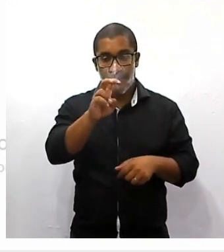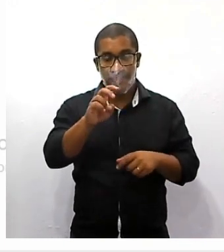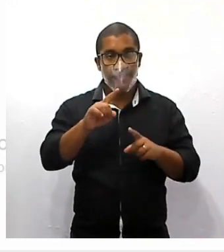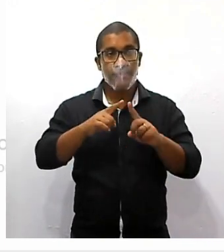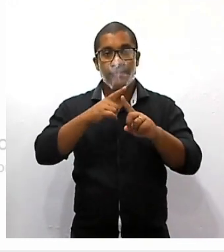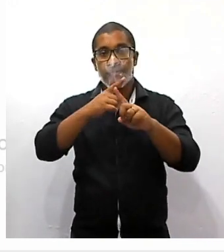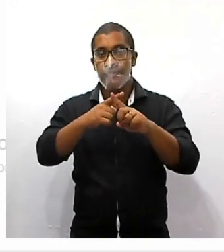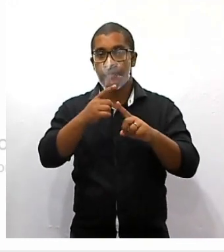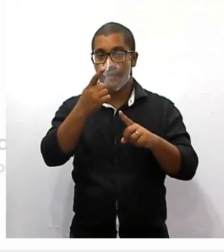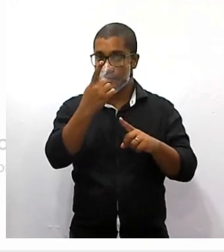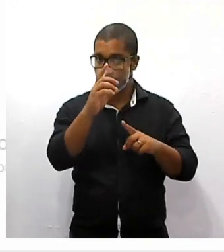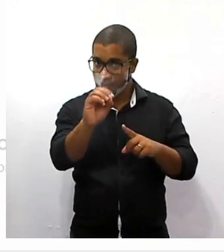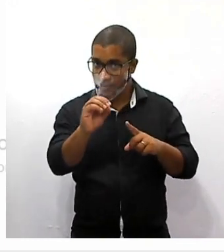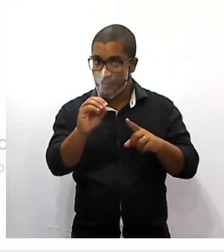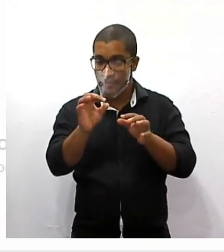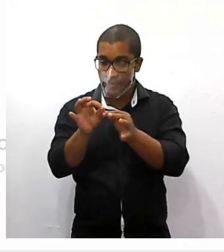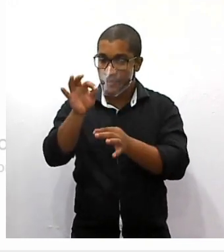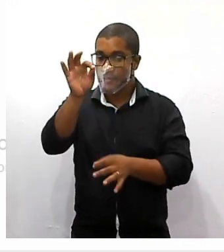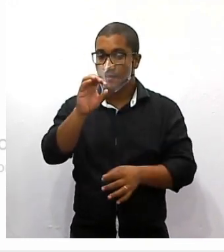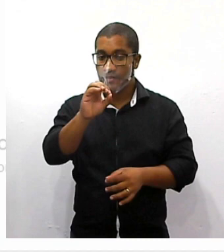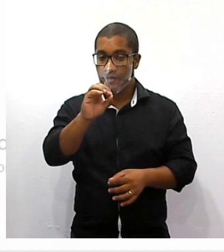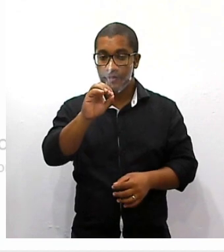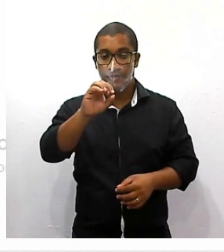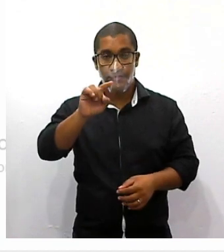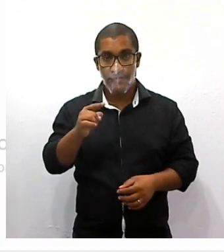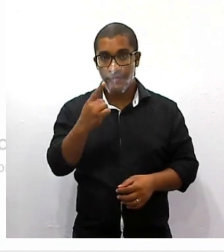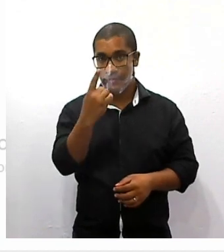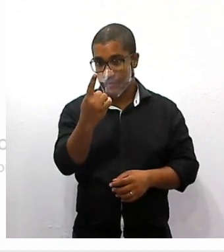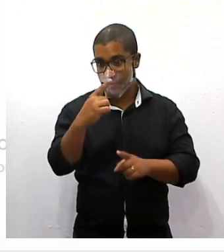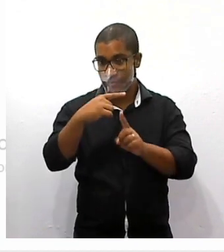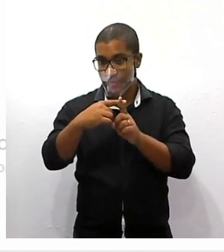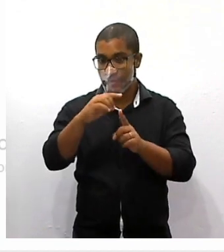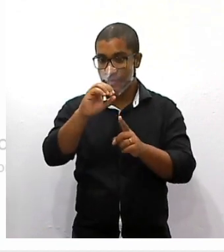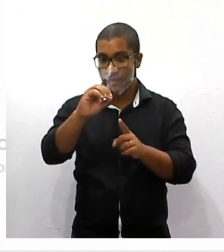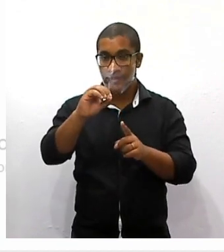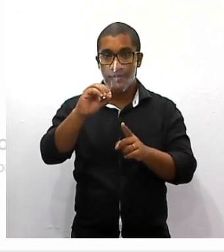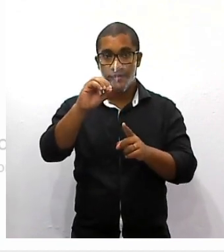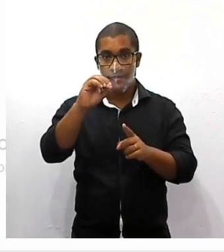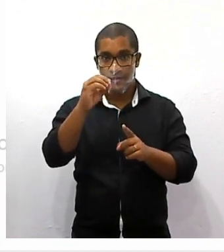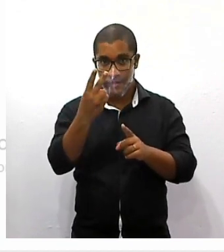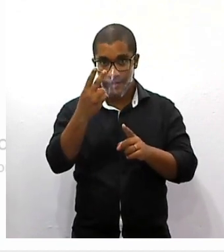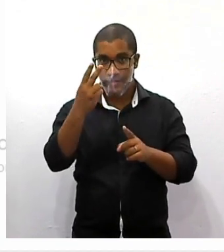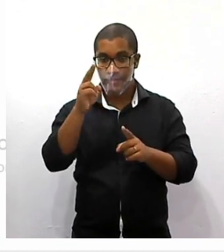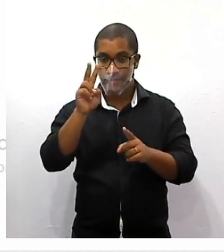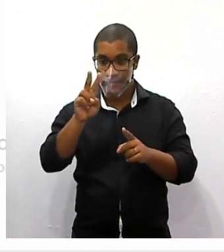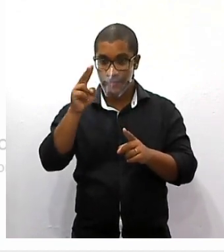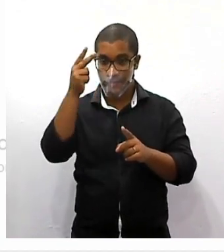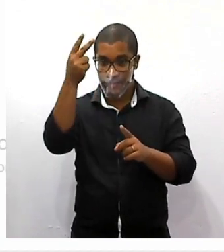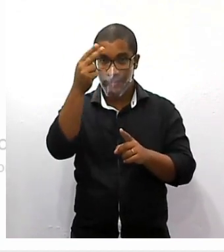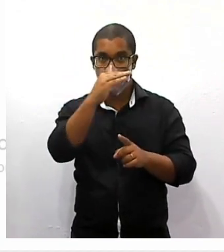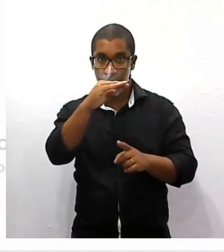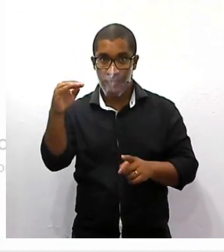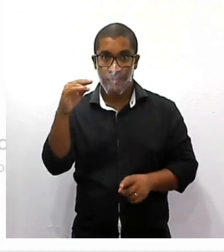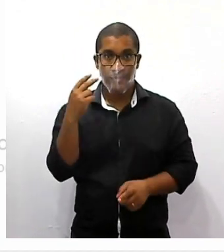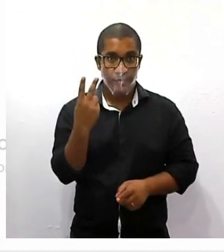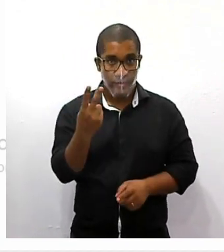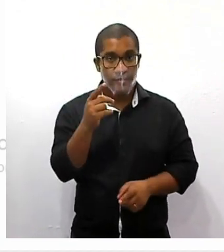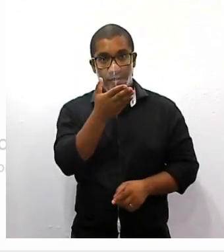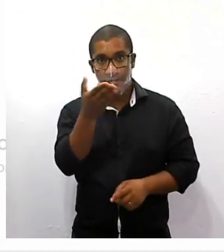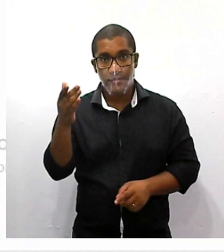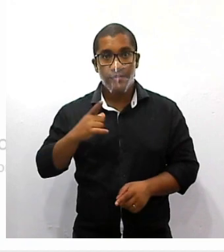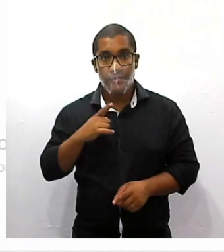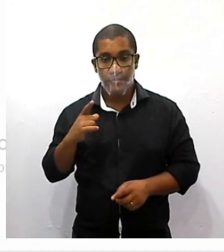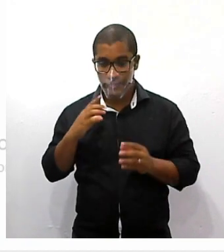gravidade 10, a altura 0,1, mais 0,5 v ao quadrado sobre 2, e aí você tem, né,